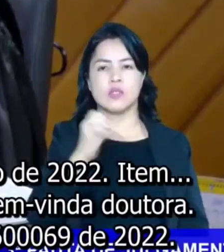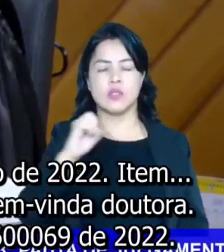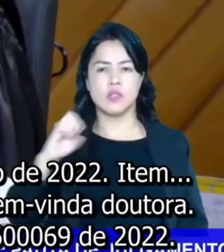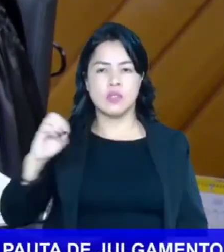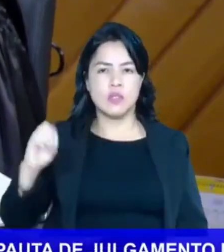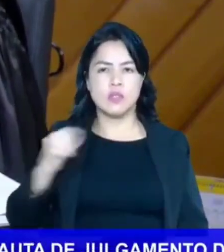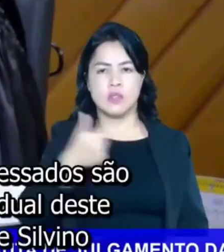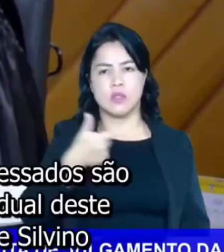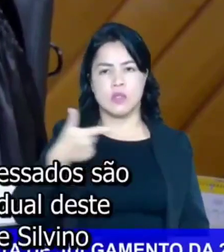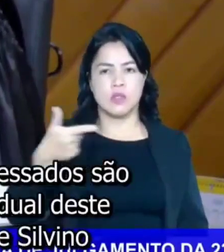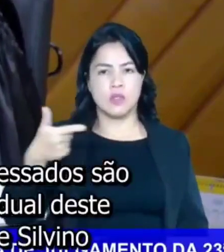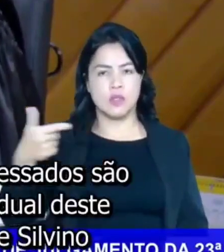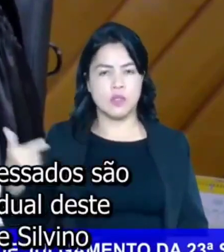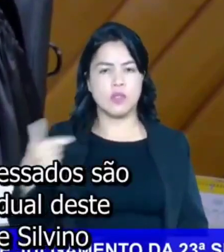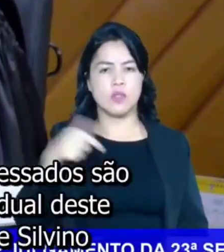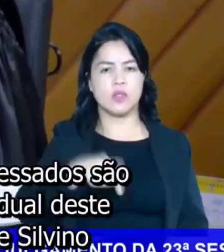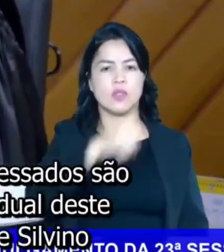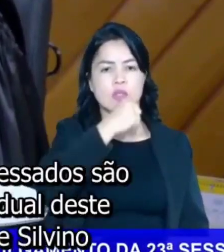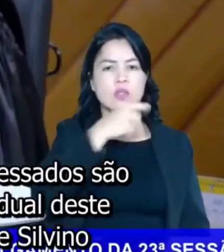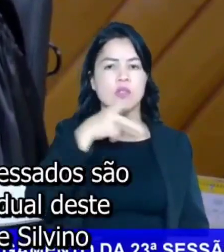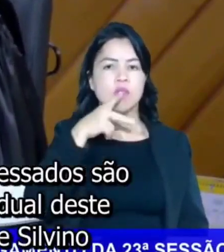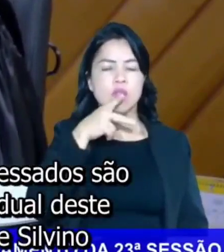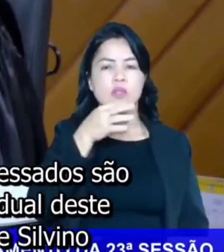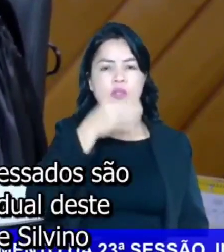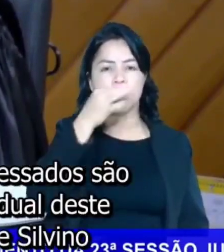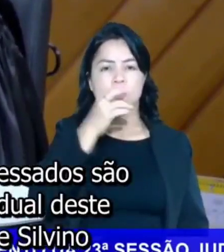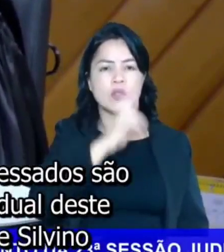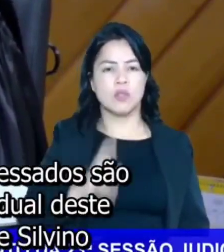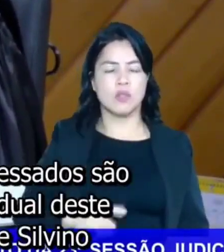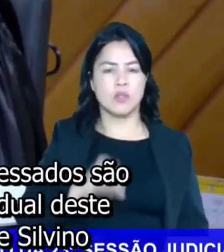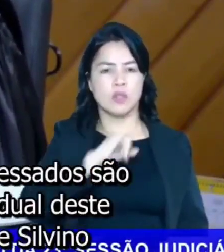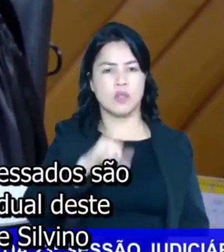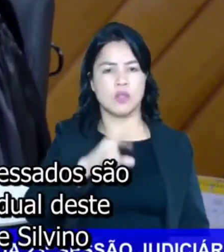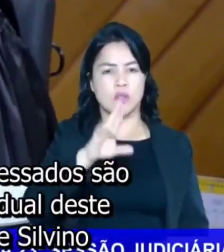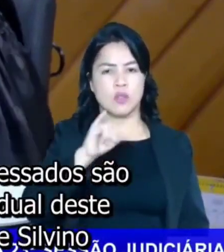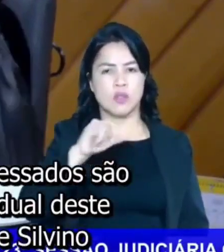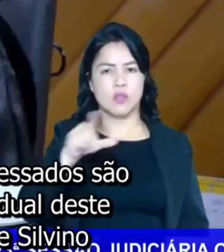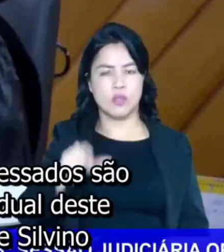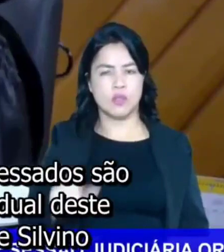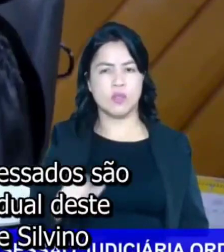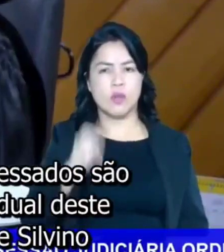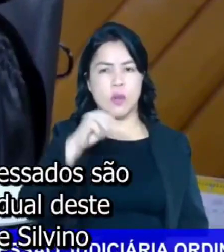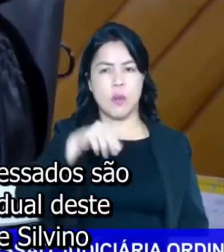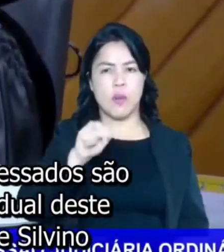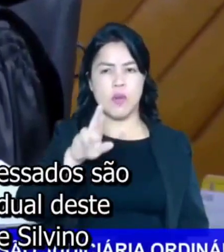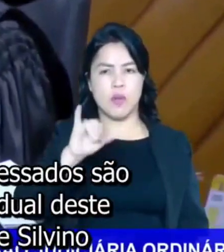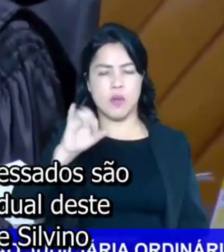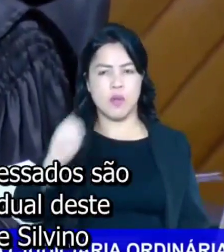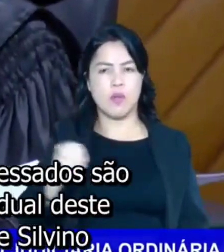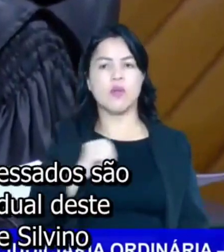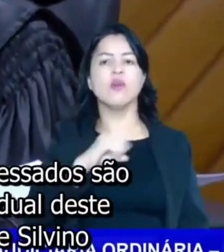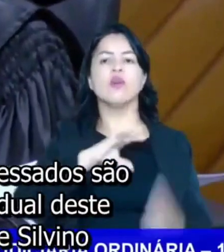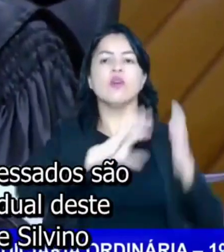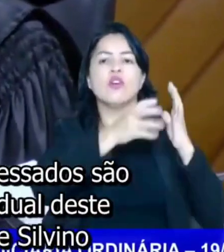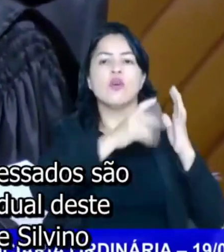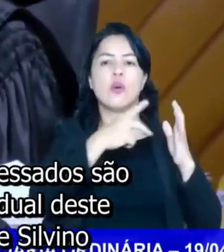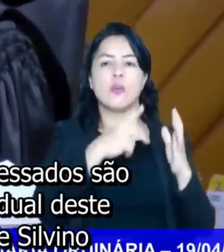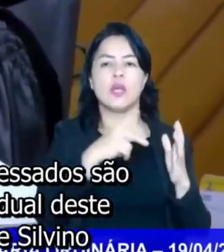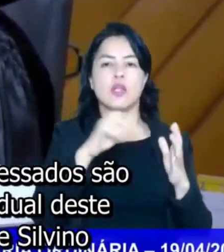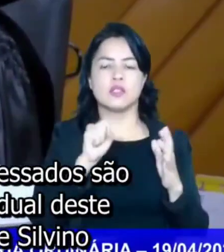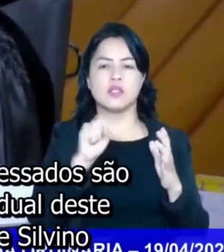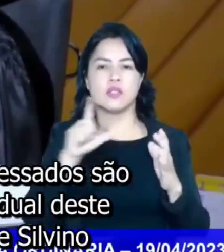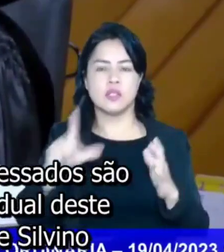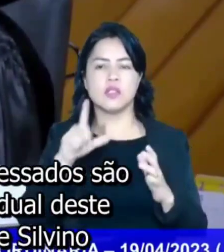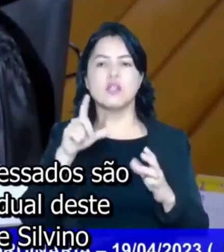06.069 de 2022, origem Macapá, relator é o juiz Mário Júnior. Os interessados são o PSL do Amapá, a